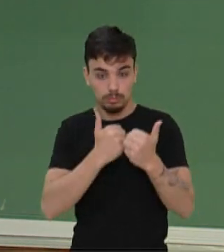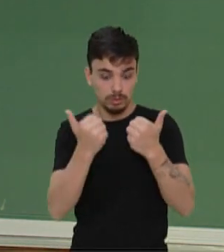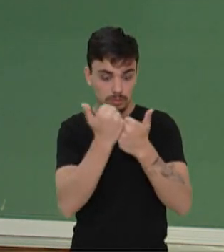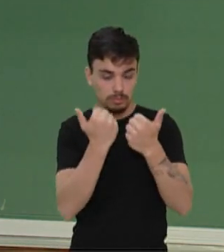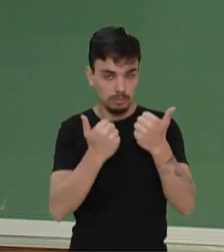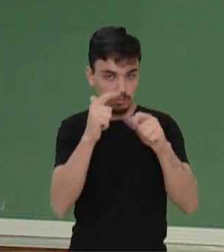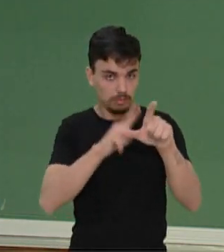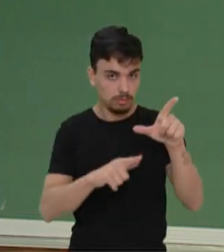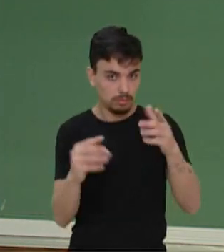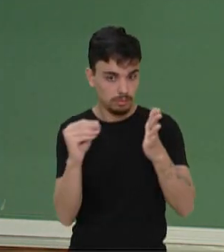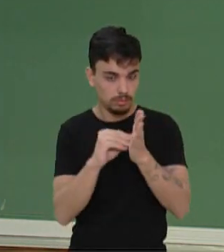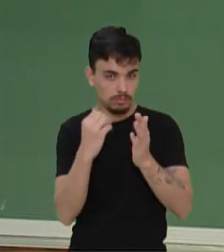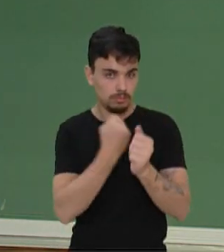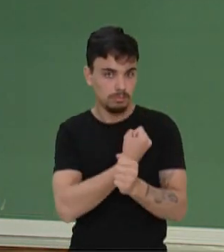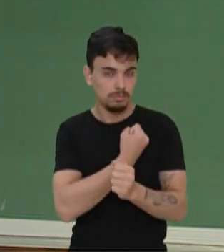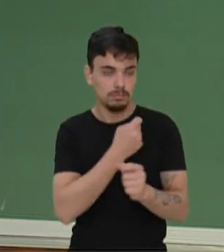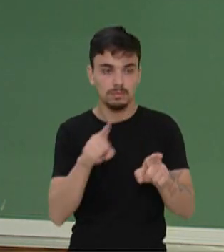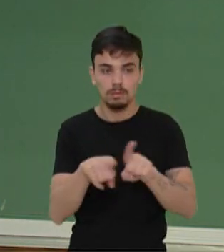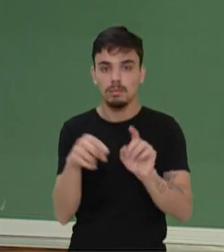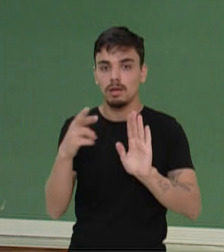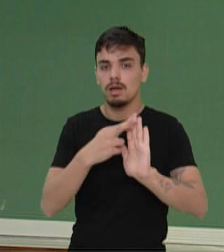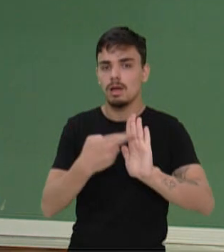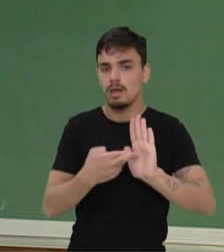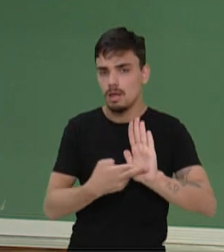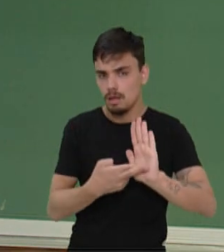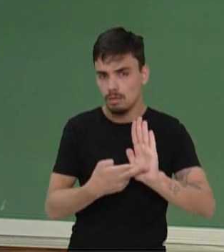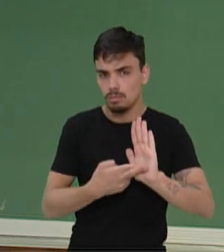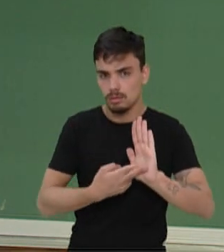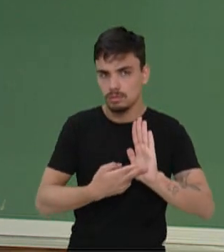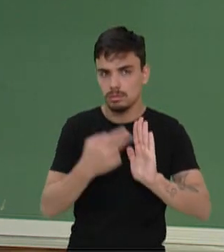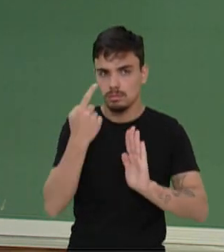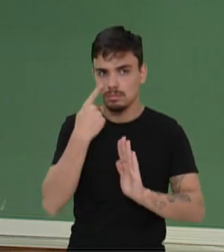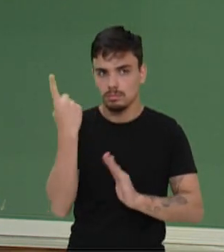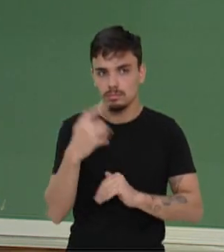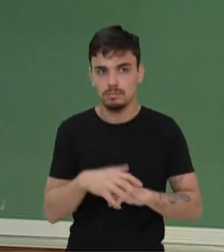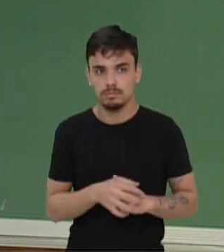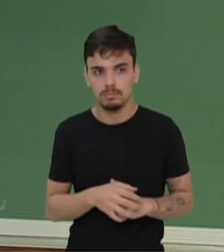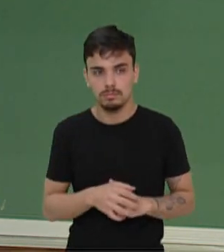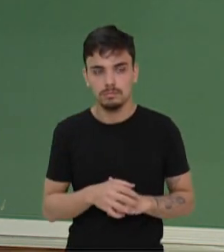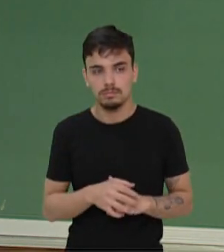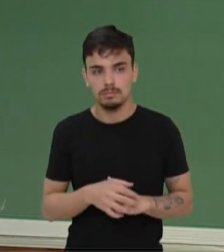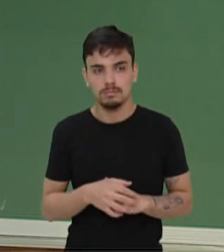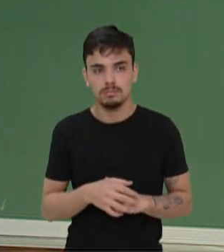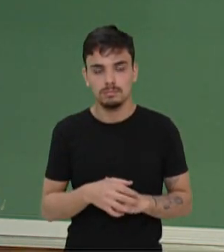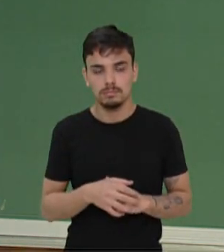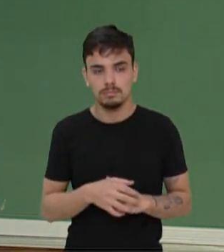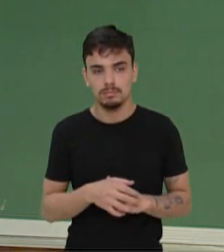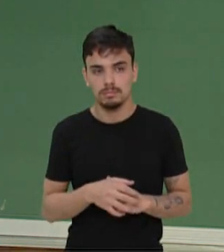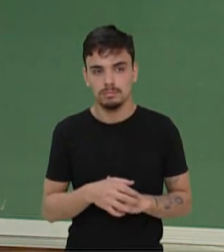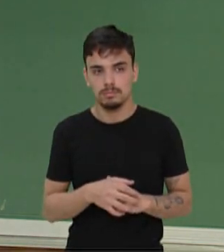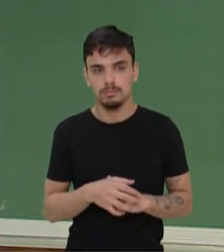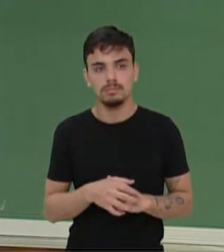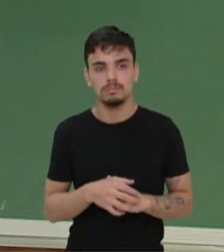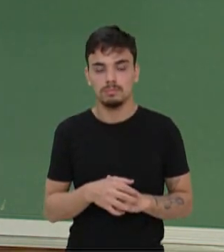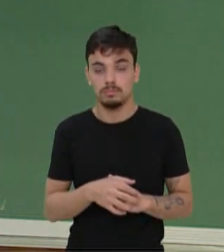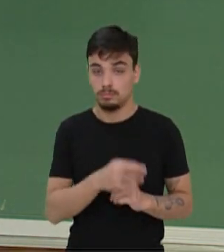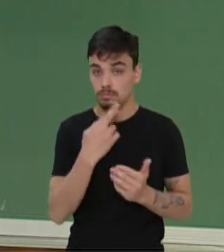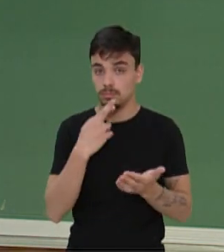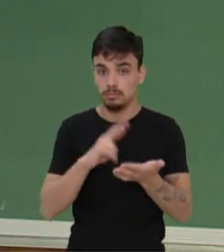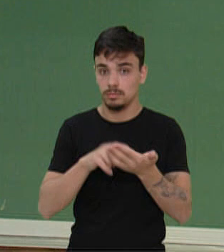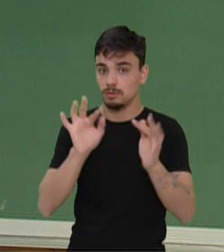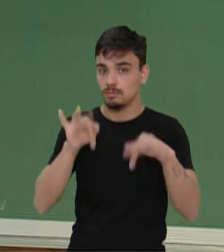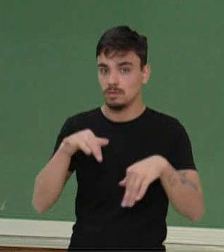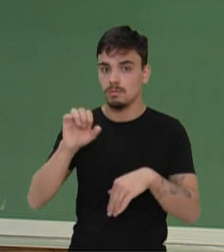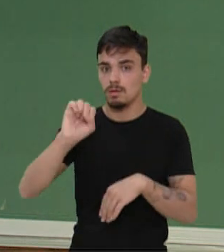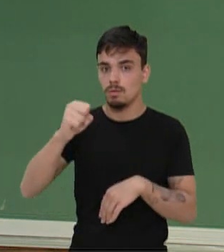está aqui, né? Regrinha de sinais aqui, esses dois negativos fica positivo, 2 vezes 2 fica 4, e 34 por 4 dá 8,5.